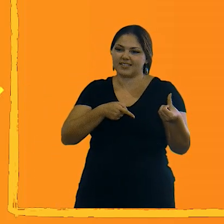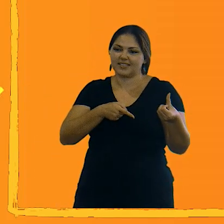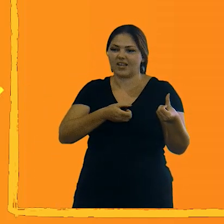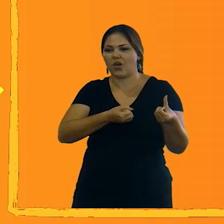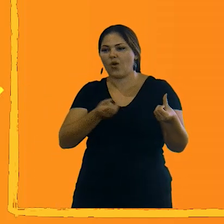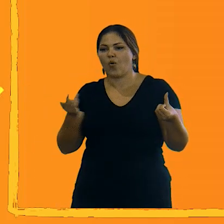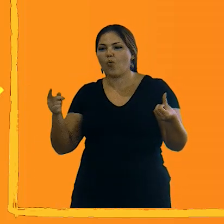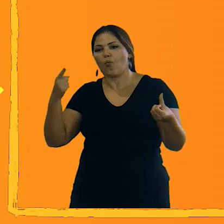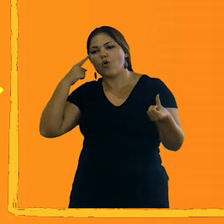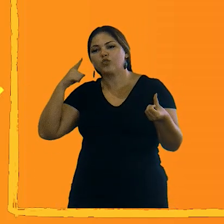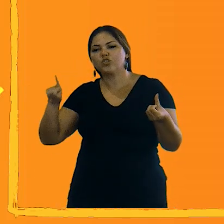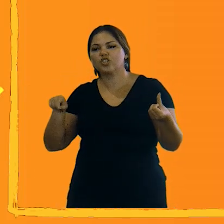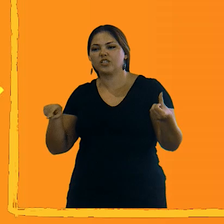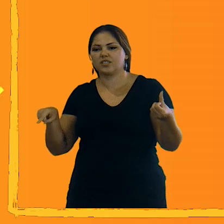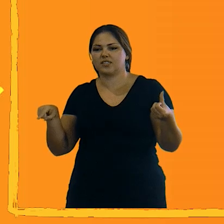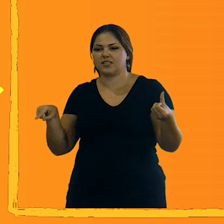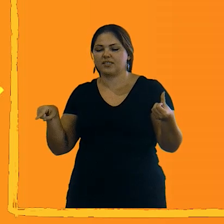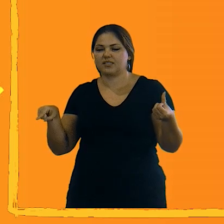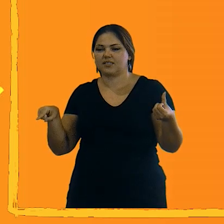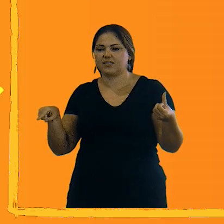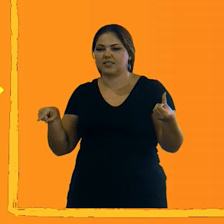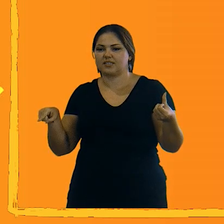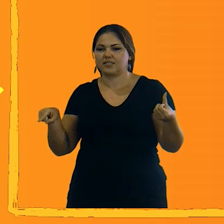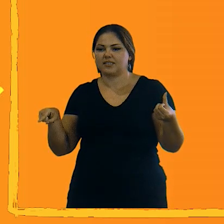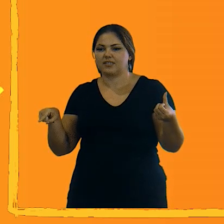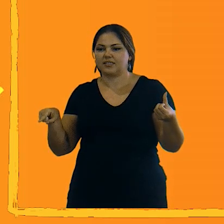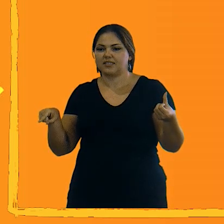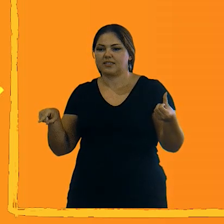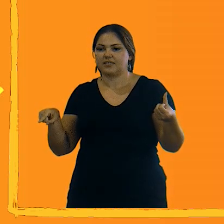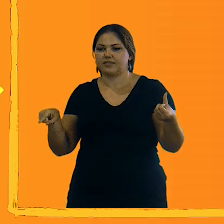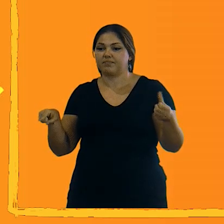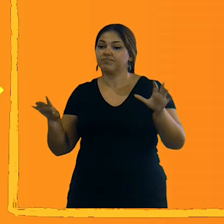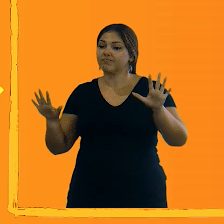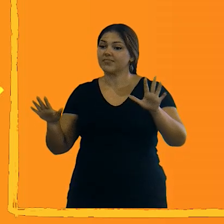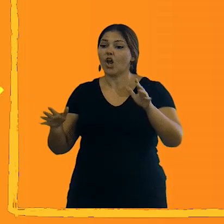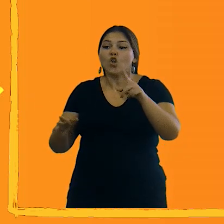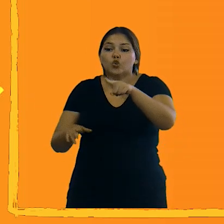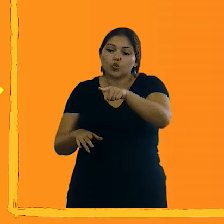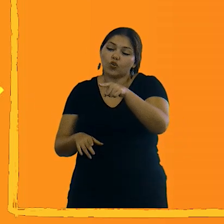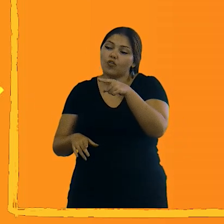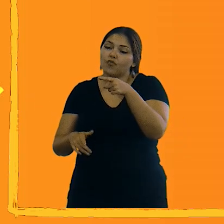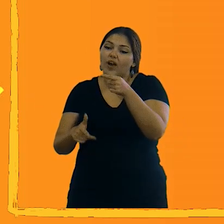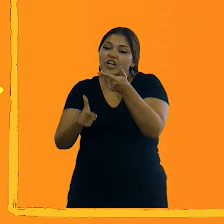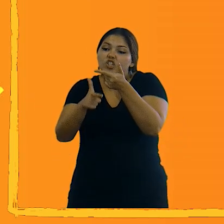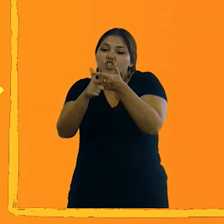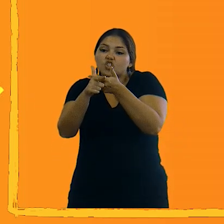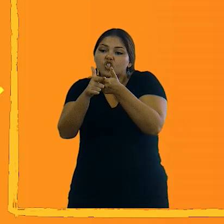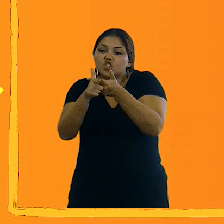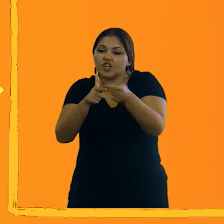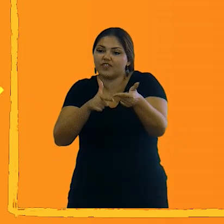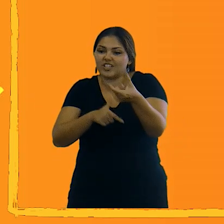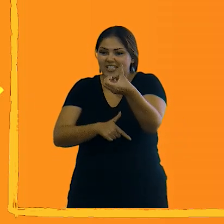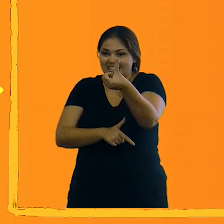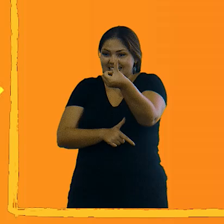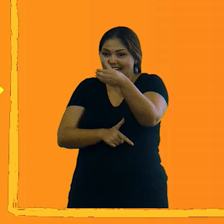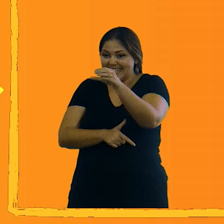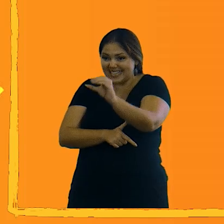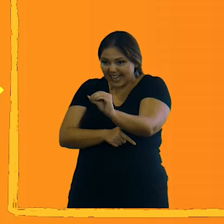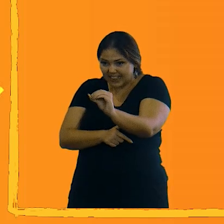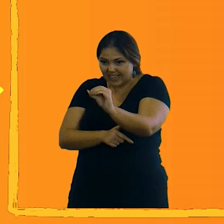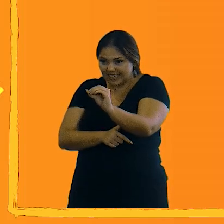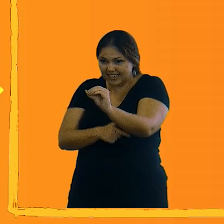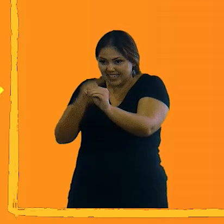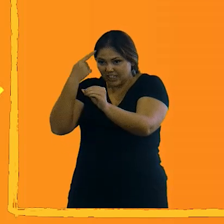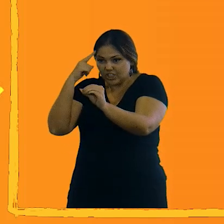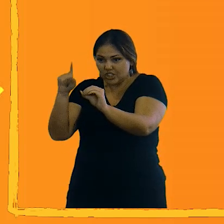pintores se eu tiver seis pintores quanto é que dá 10 dias pessoal percebe Quanto